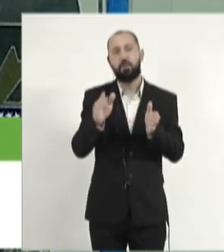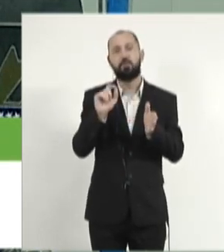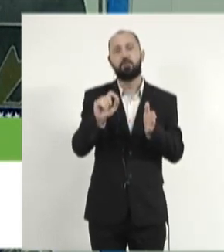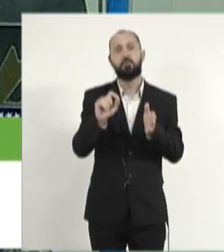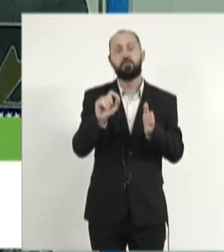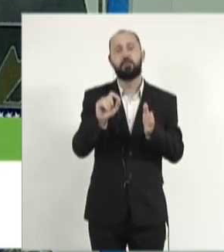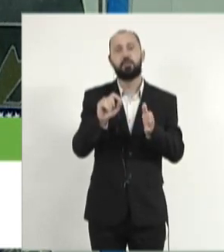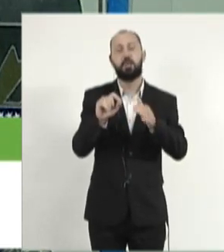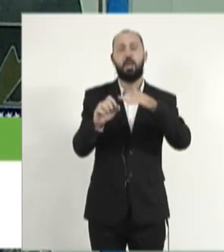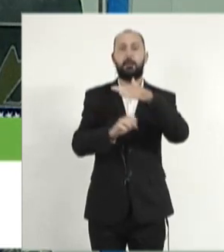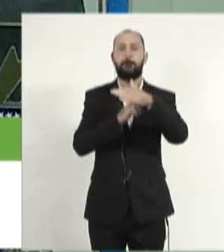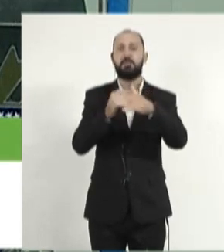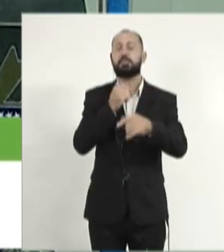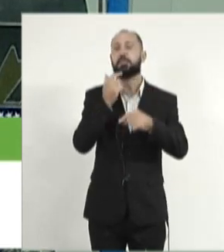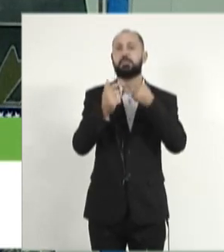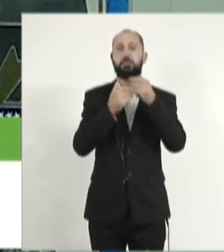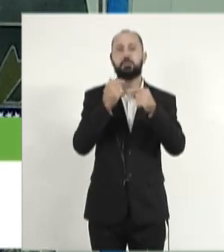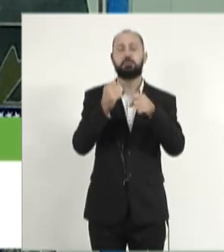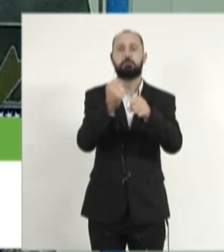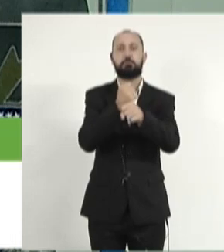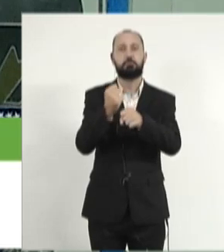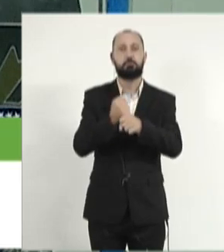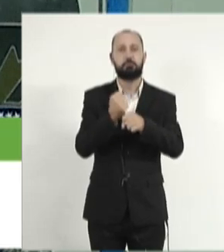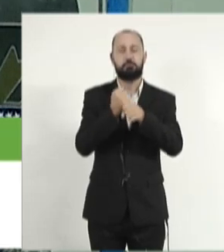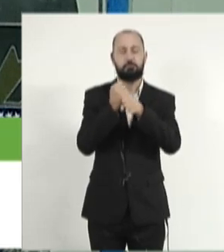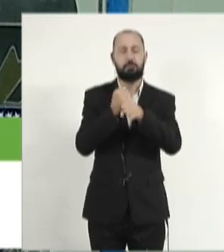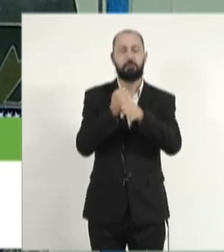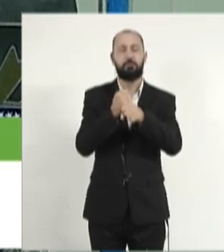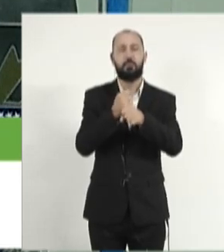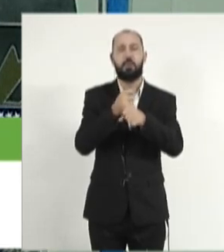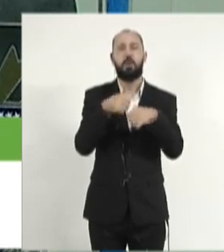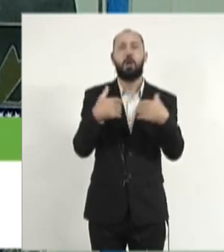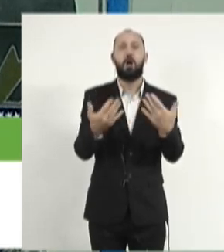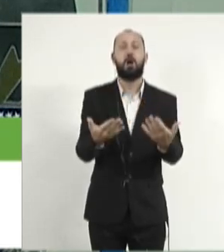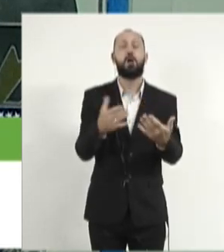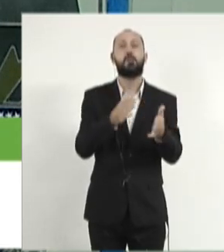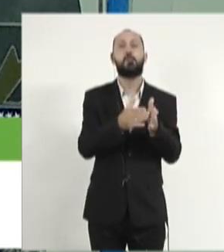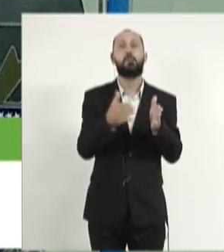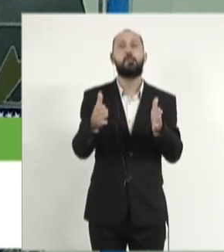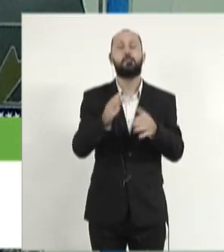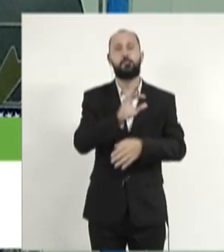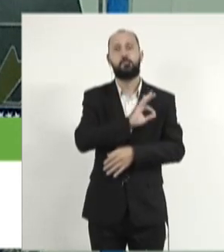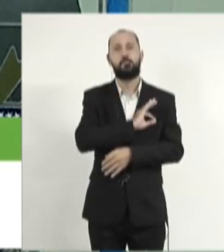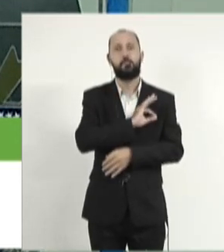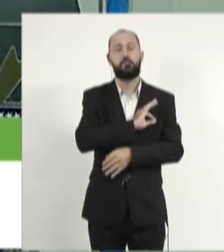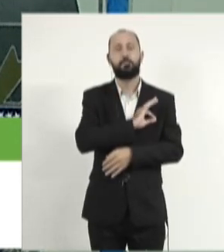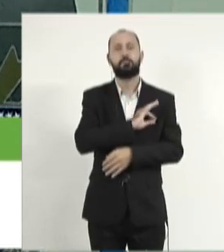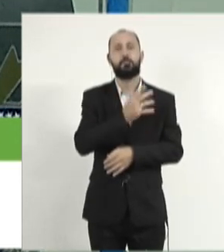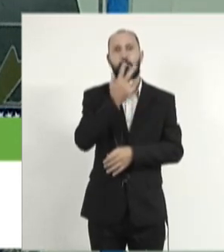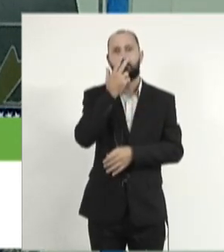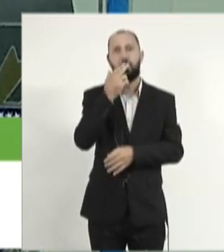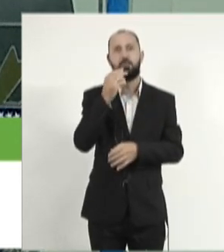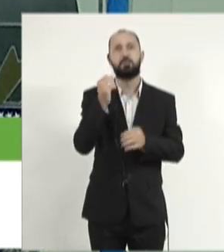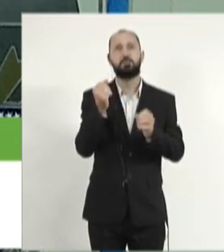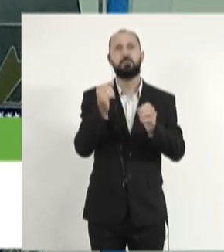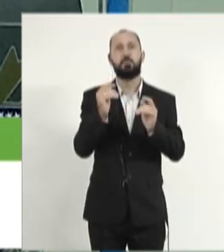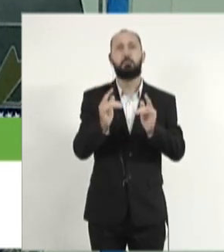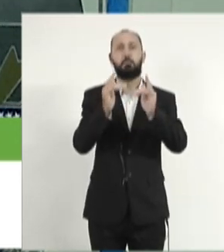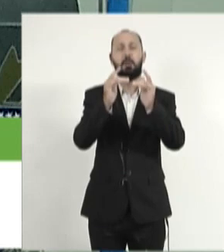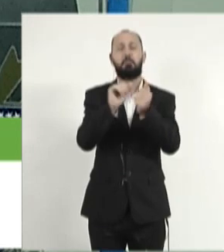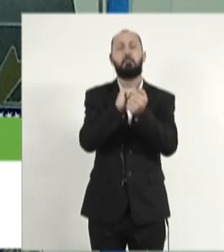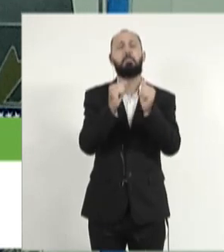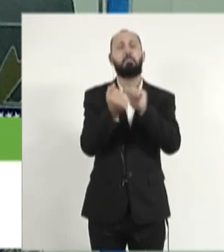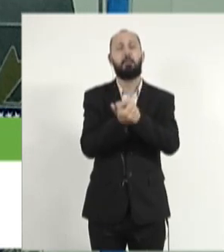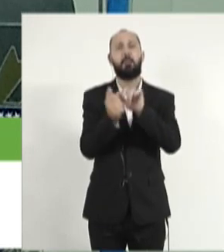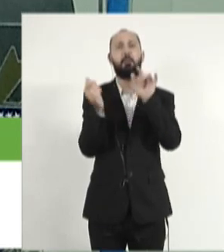que a empreiteira não vem dando conta dessas reformas, enquanto isso os policiais estão ficando em um prédio extremamente